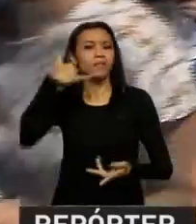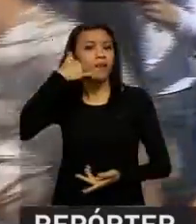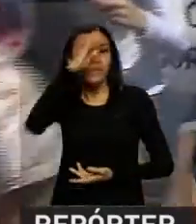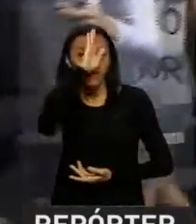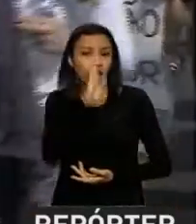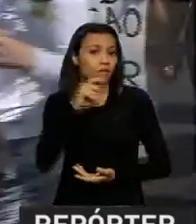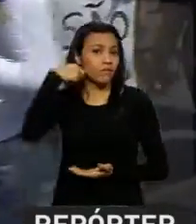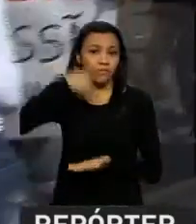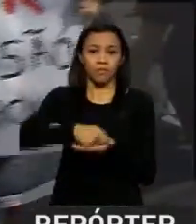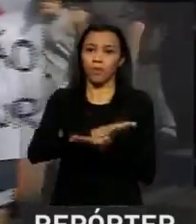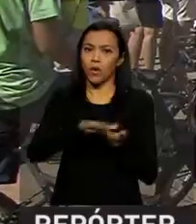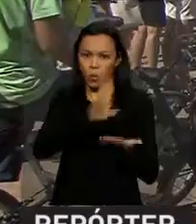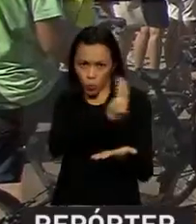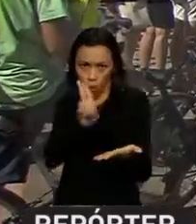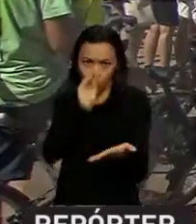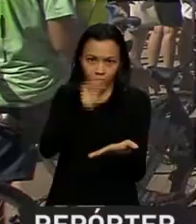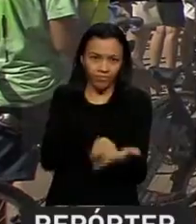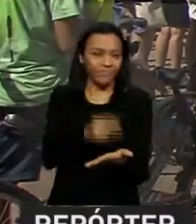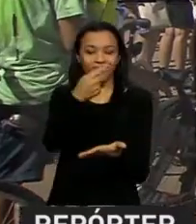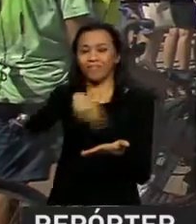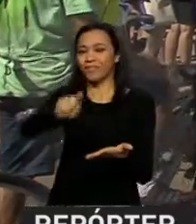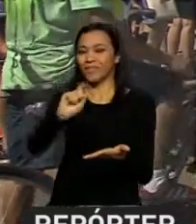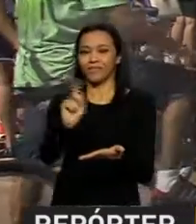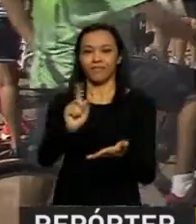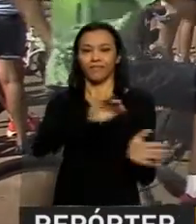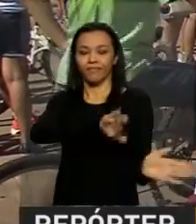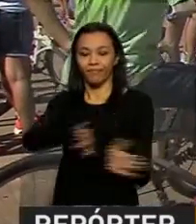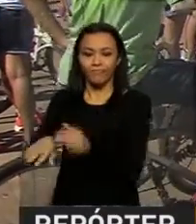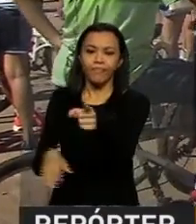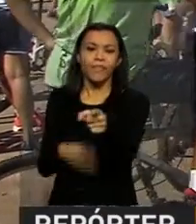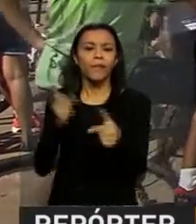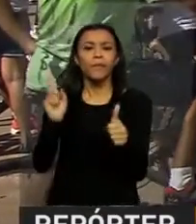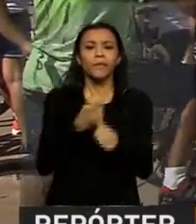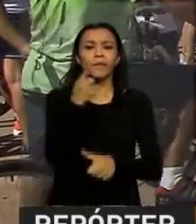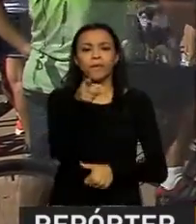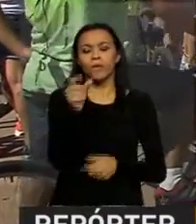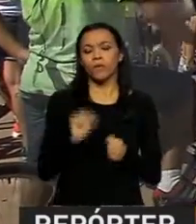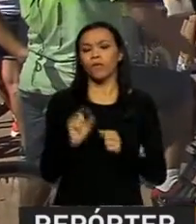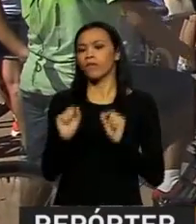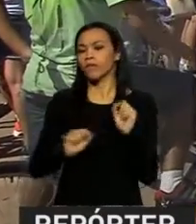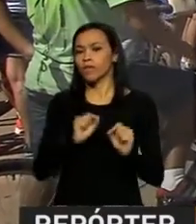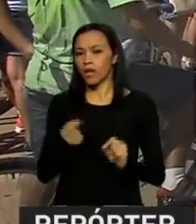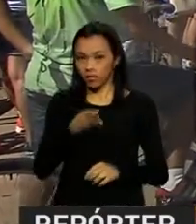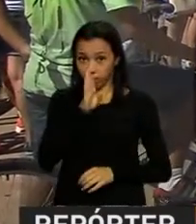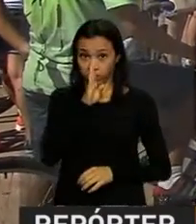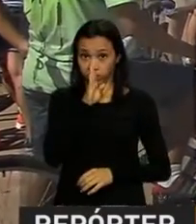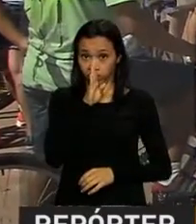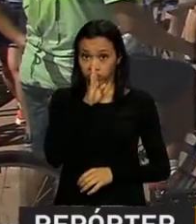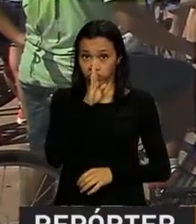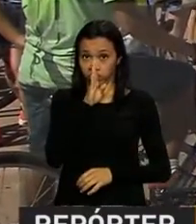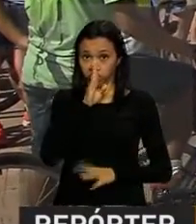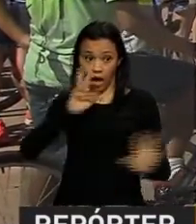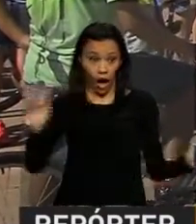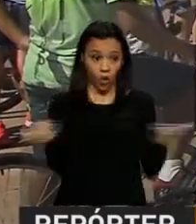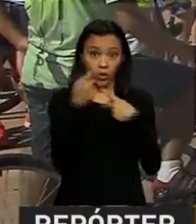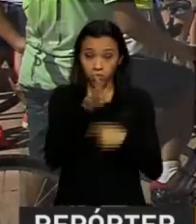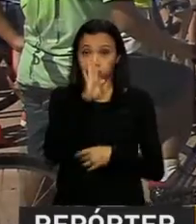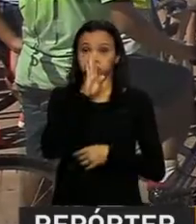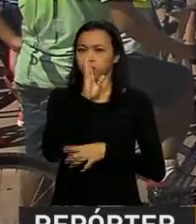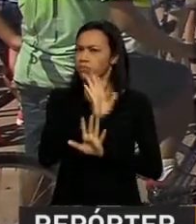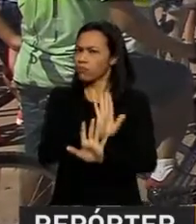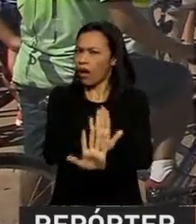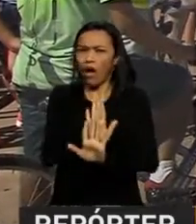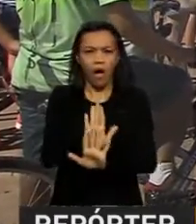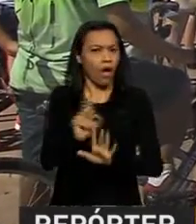não é necessário se identificar. O primeiro exercício que a gente tem que fazer, que é o de não ficar em silêncio, né? De realmente não